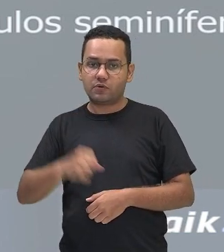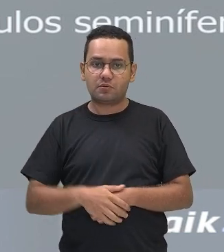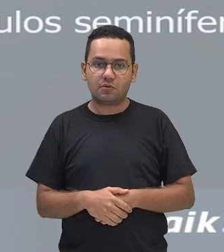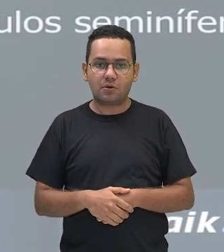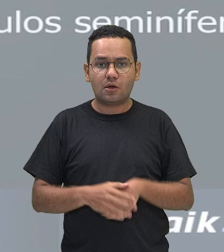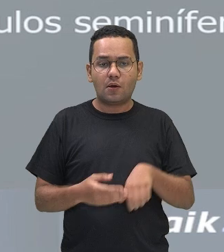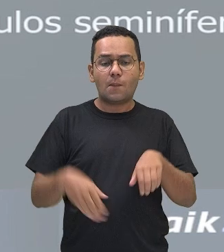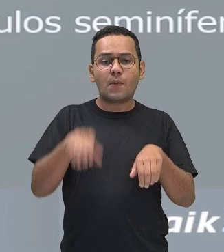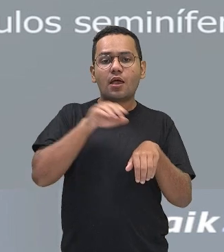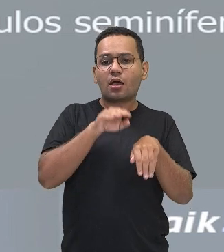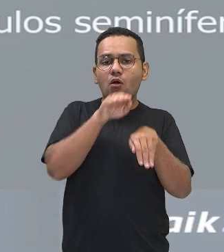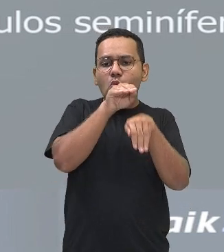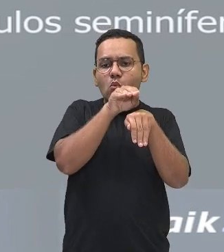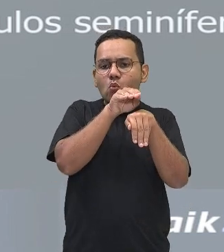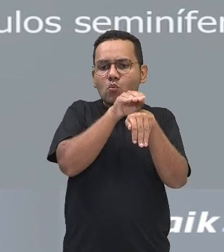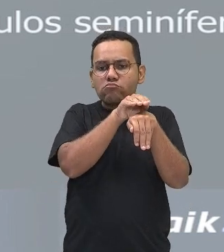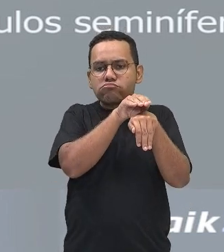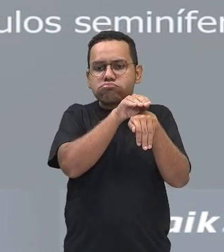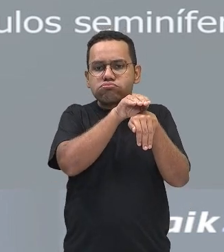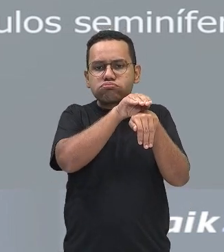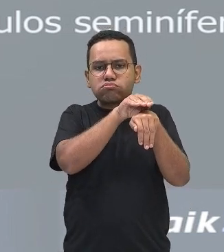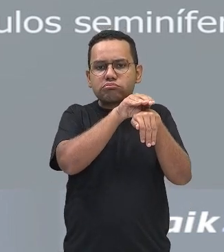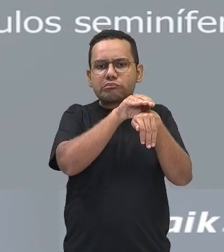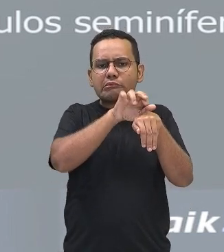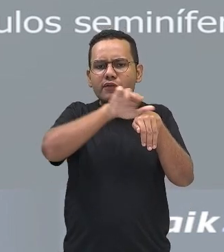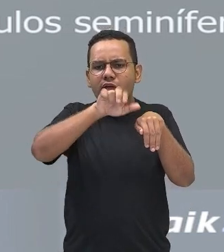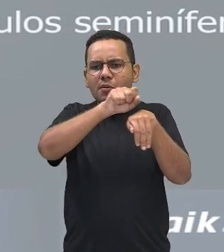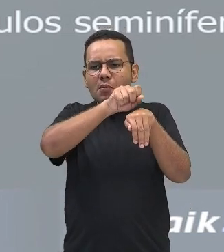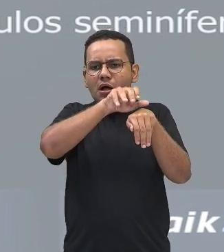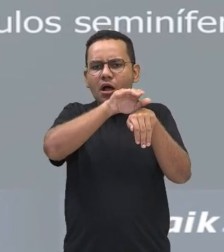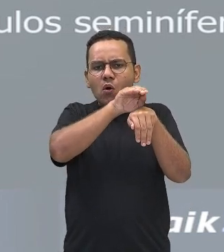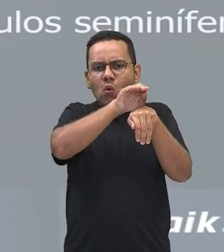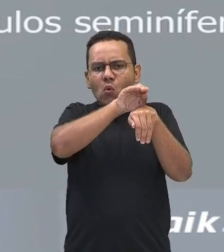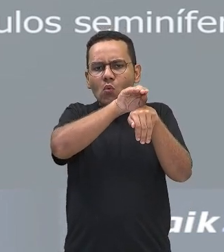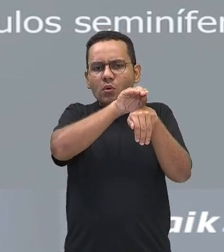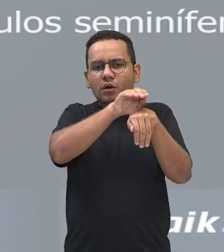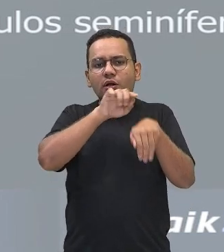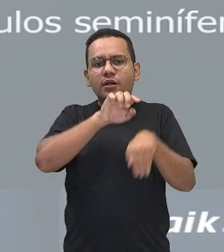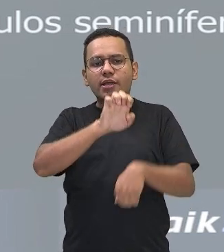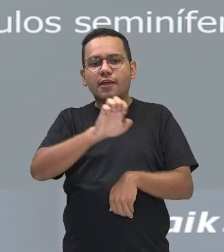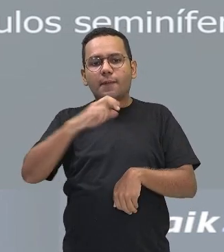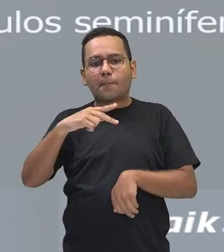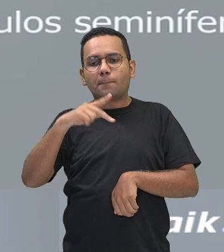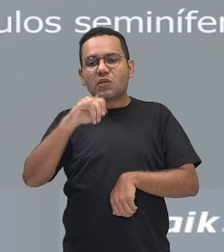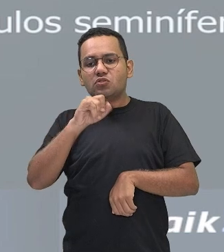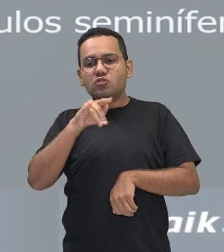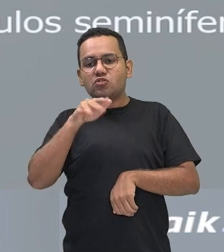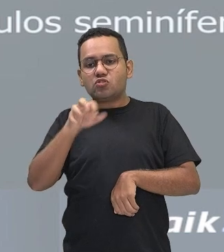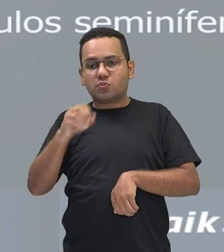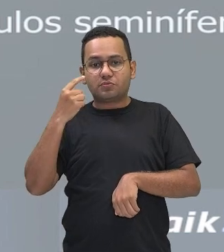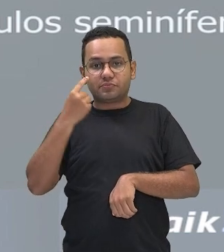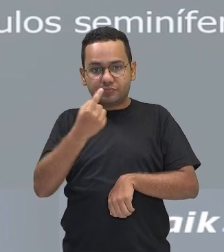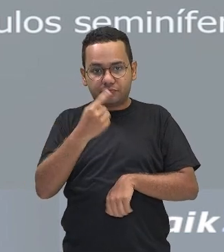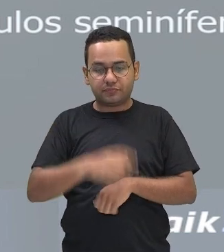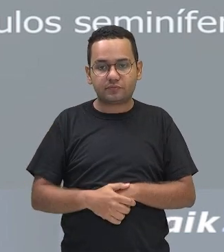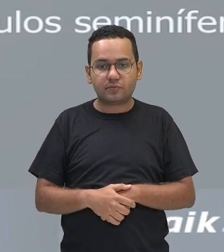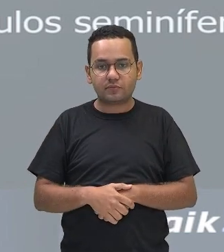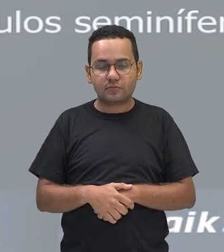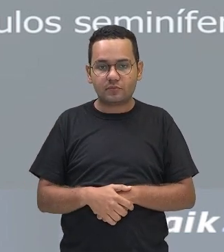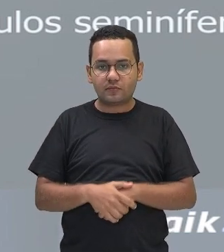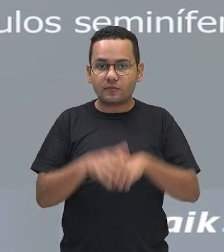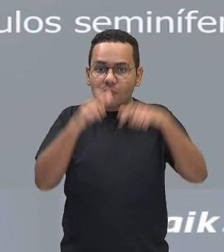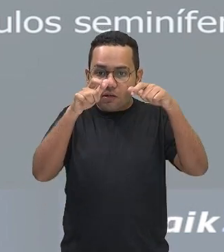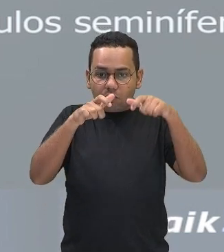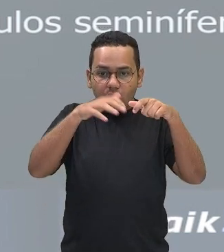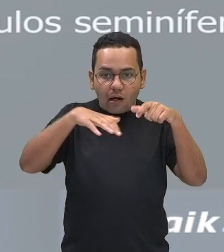Parece com várias patas aí acima do testículo, mas isso aí é o epidídimo. É aí que os espermatozoides